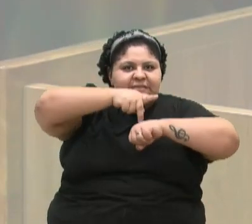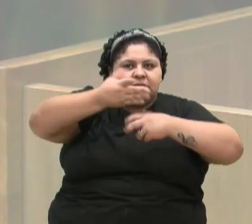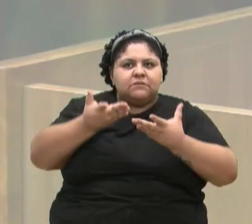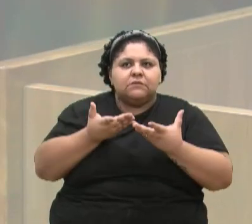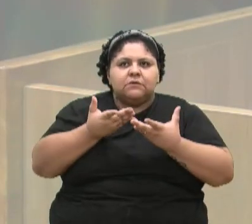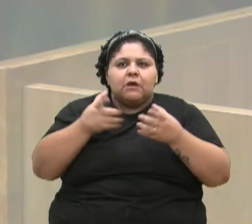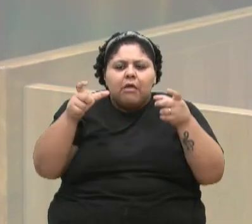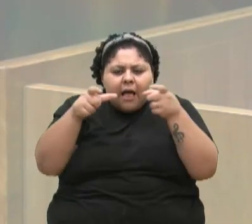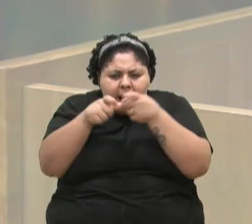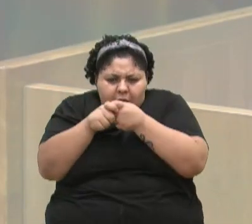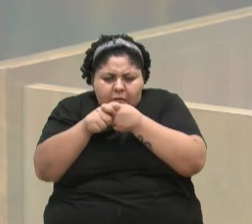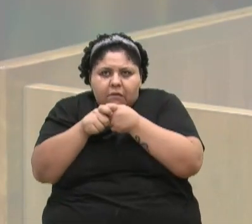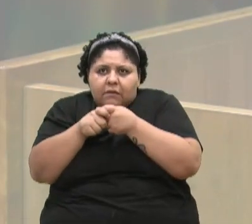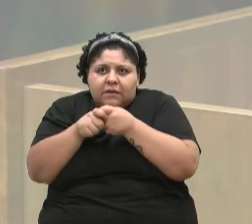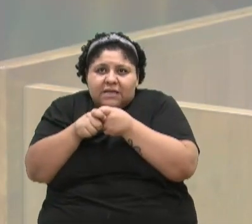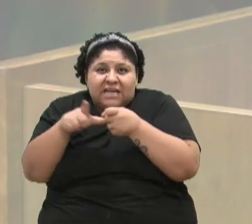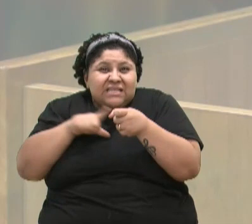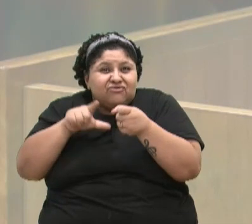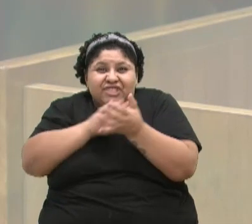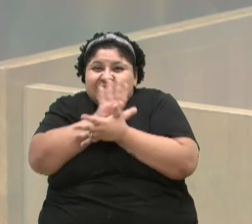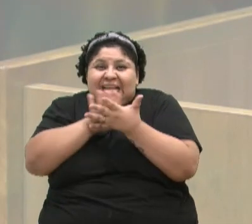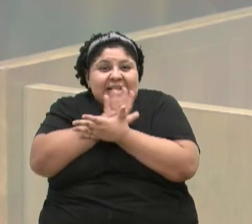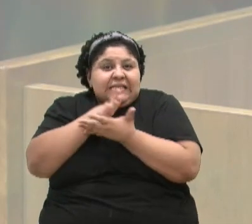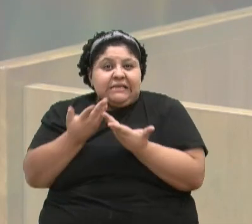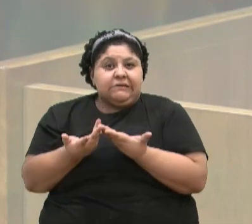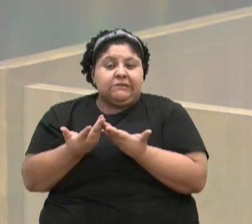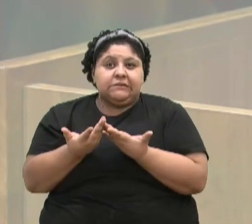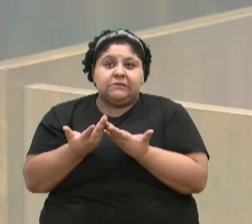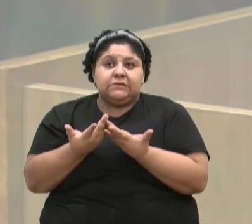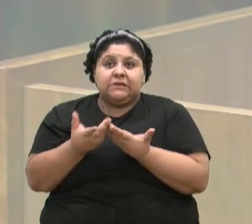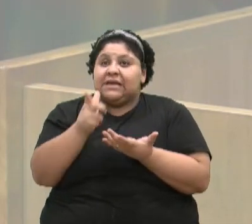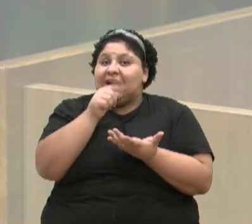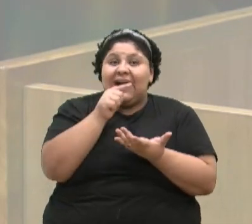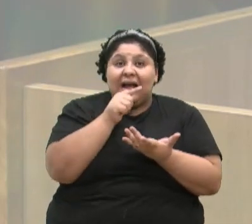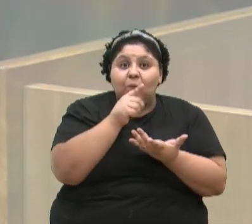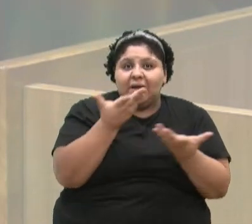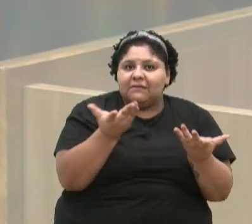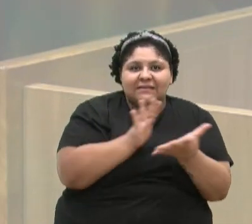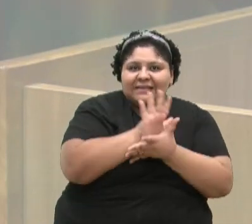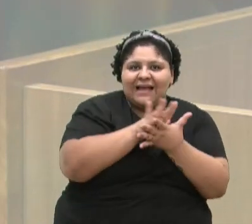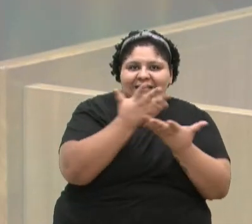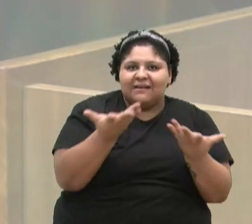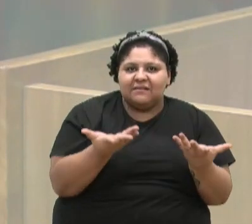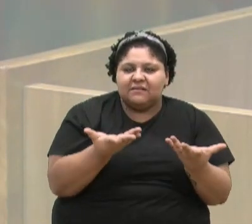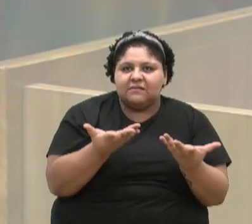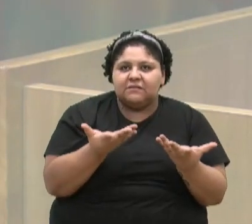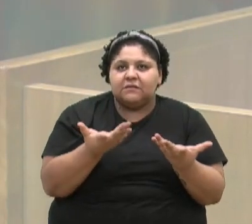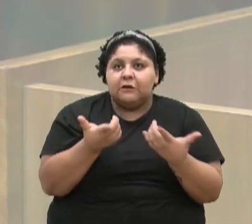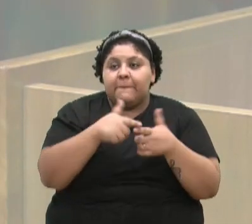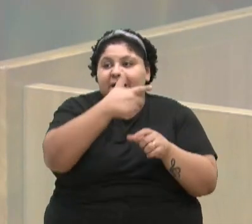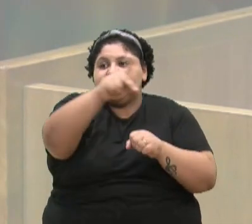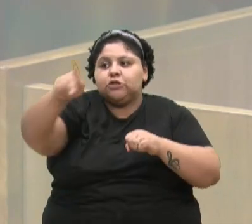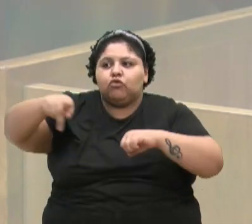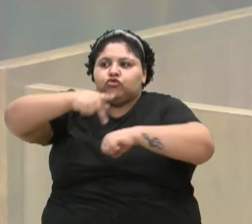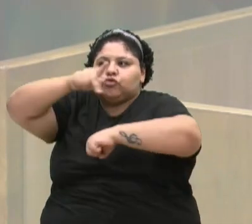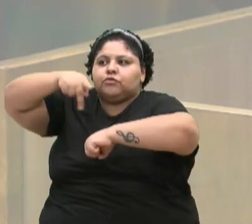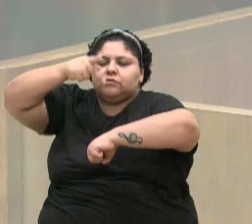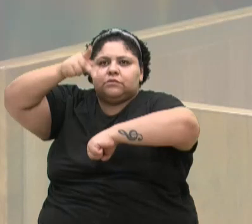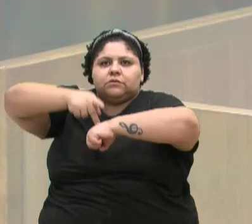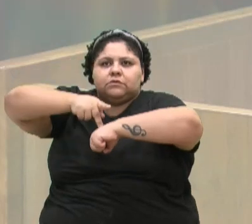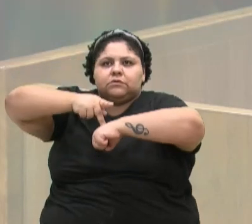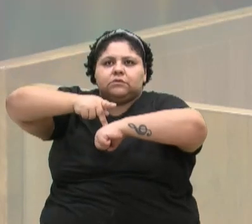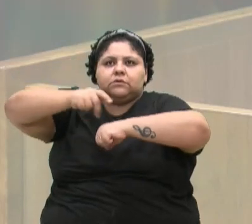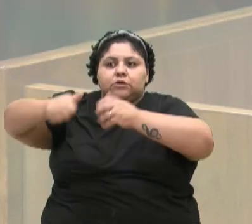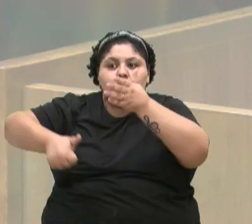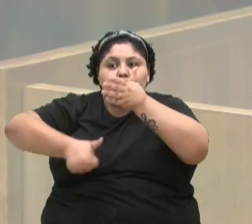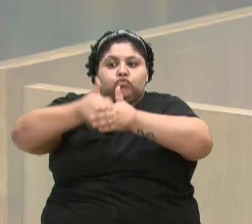muito pequeno, que não tinha nada. Inclusive, nem água eles tinham. Mas é um dos países onde as pessoas são um dos